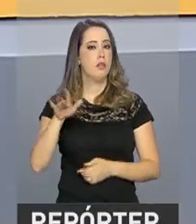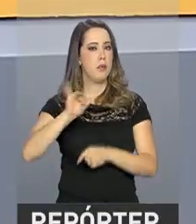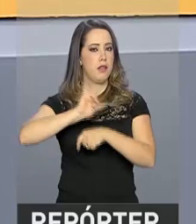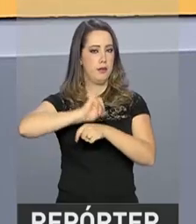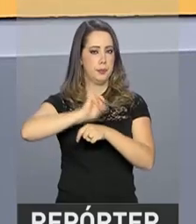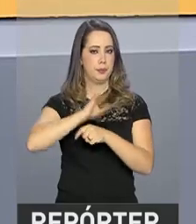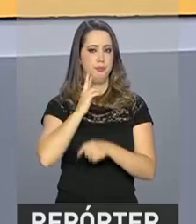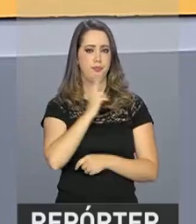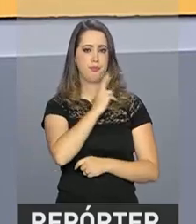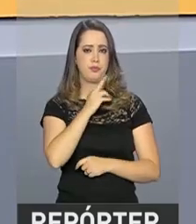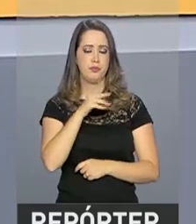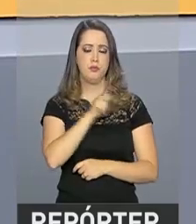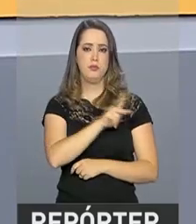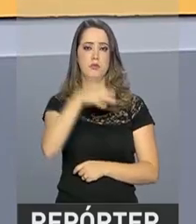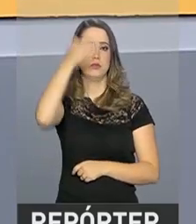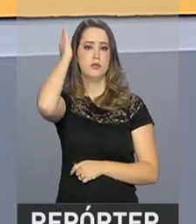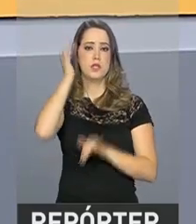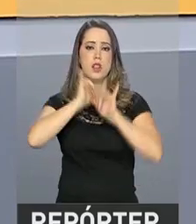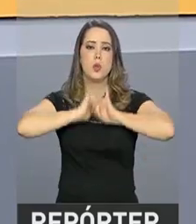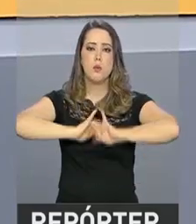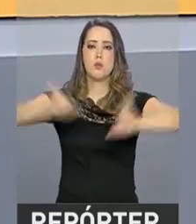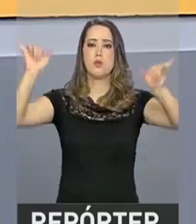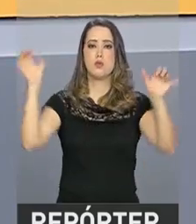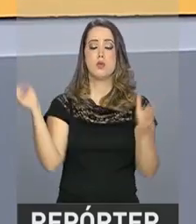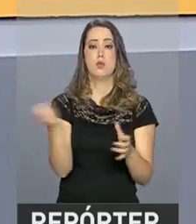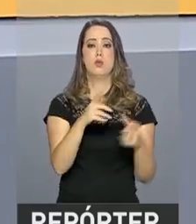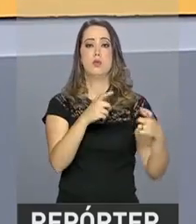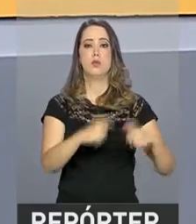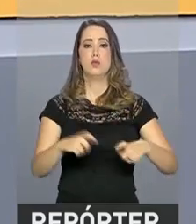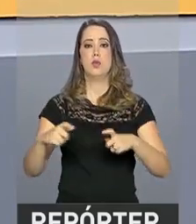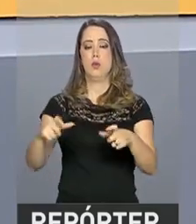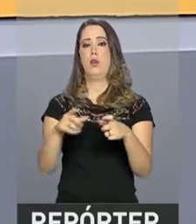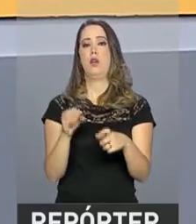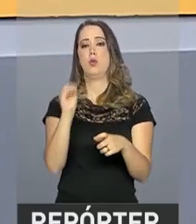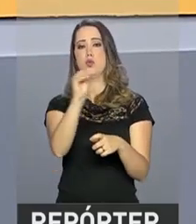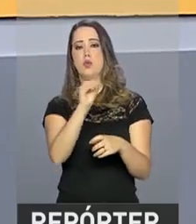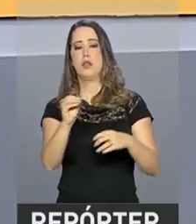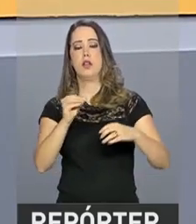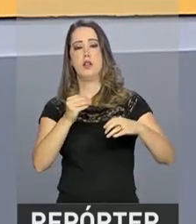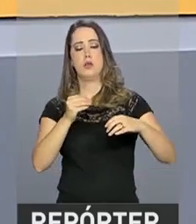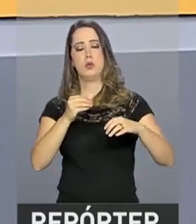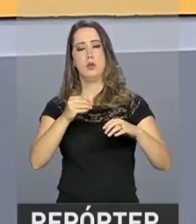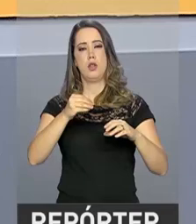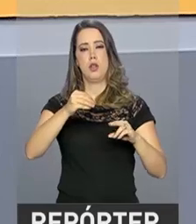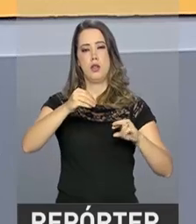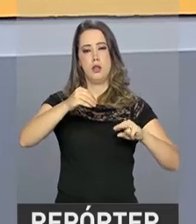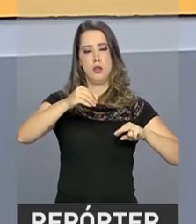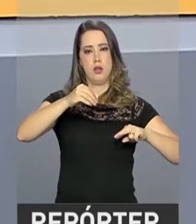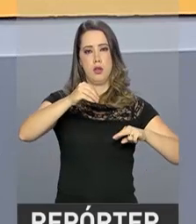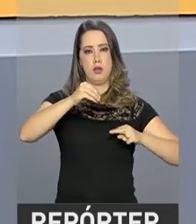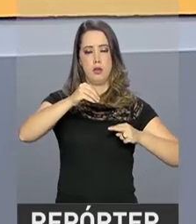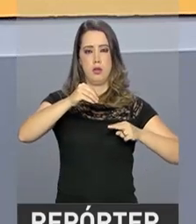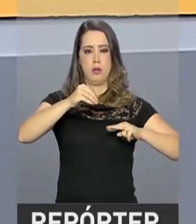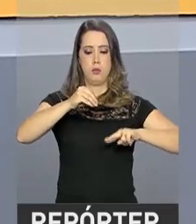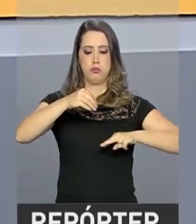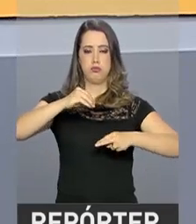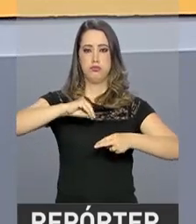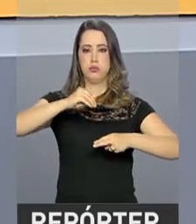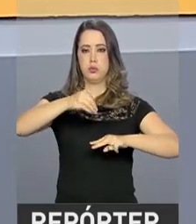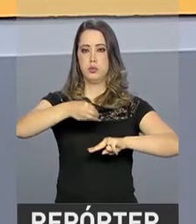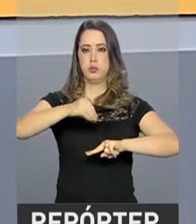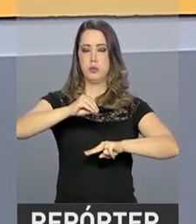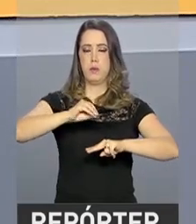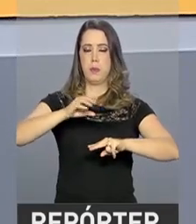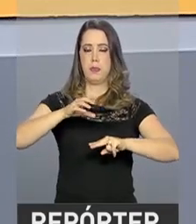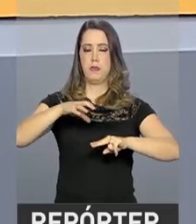vista o presidente michel temer anunciou a instalação de um centro de radioterapia no estado a previsão é que ele esteja disponível para a população